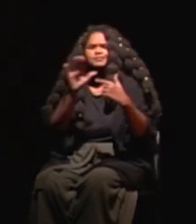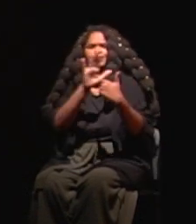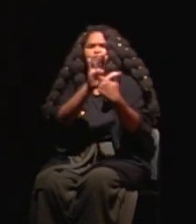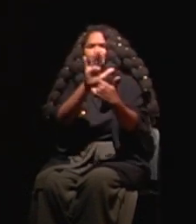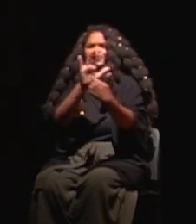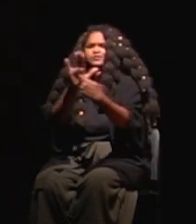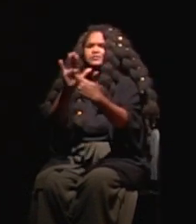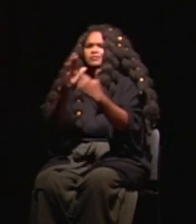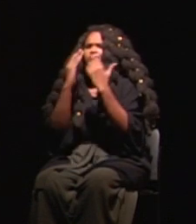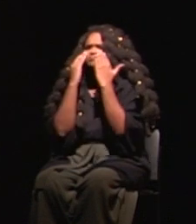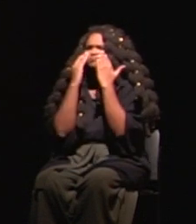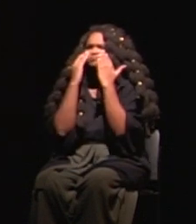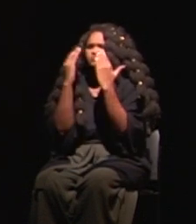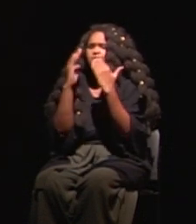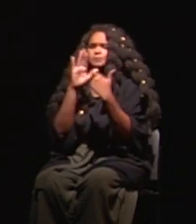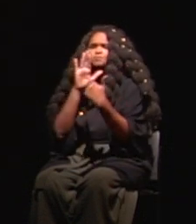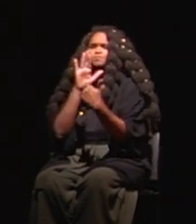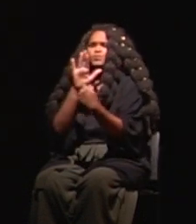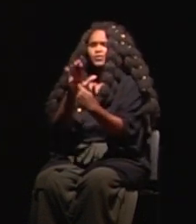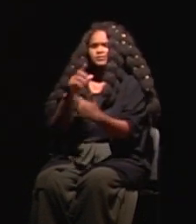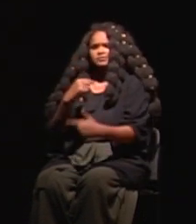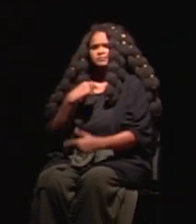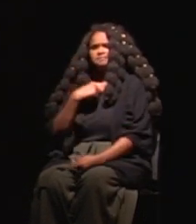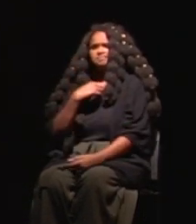muito presente, eu fiquei